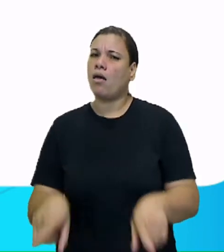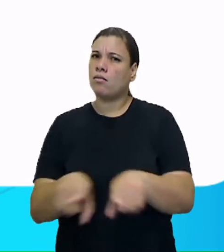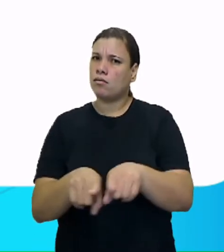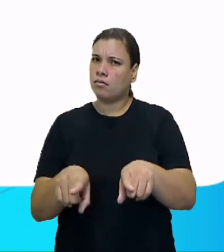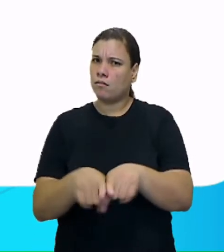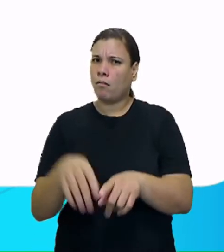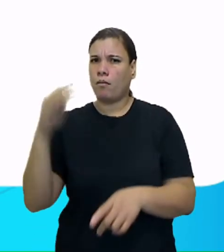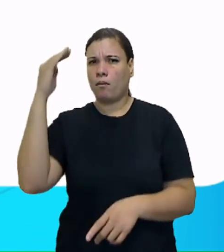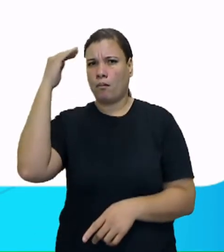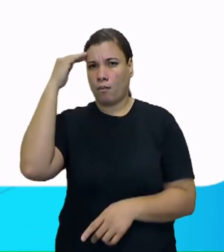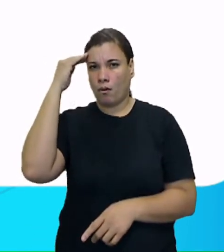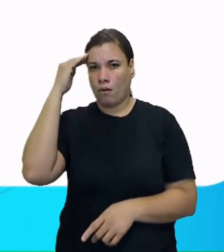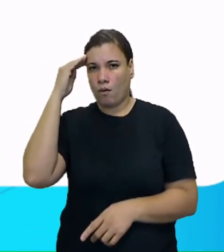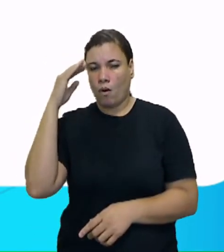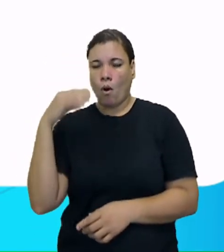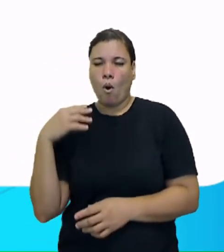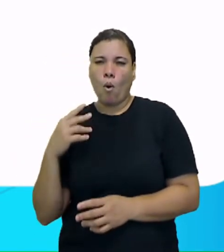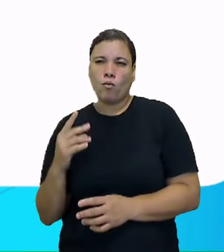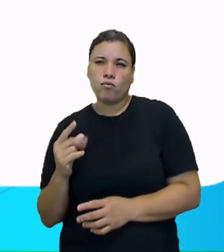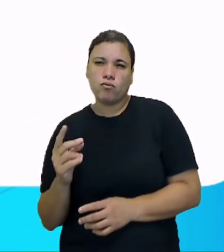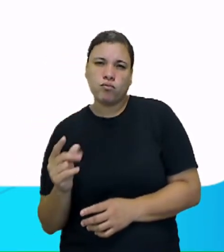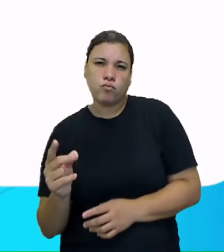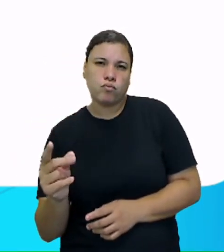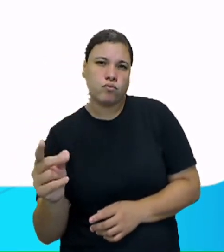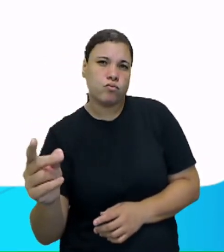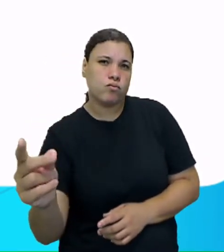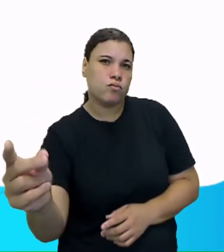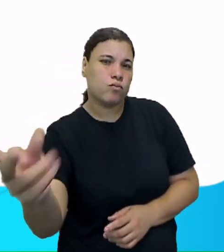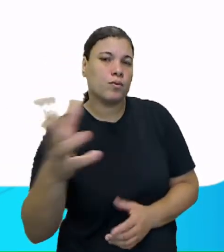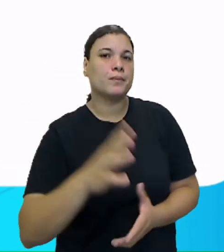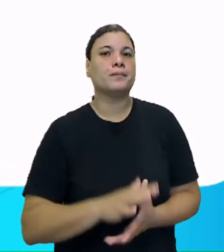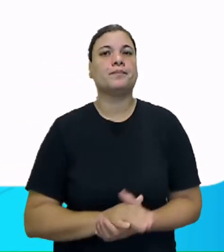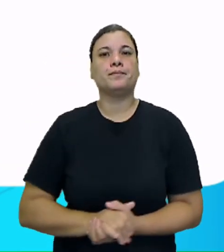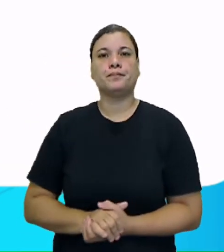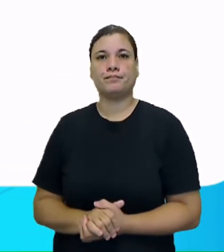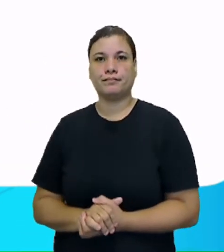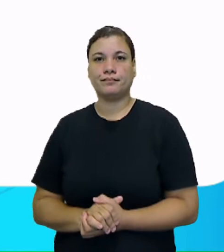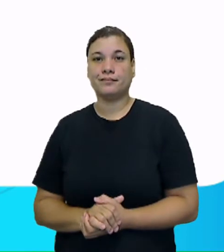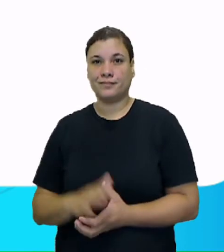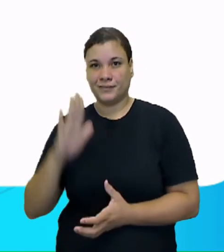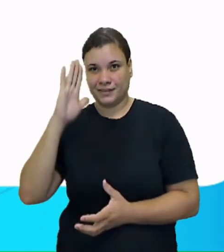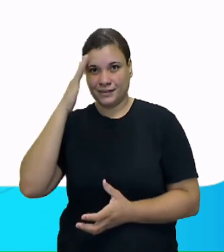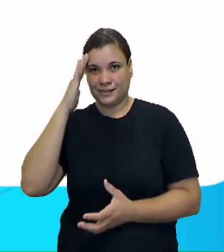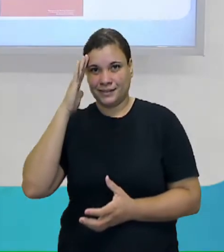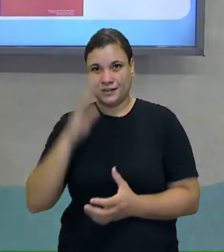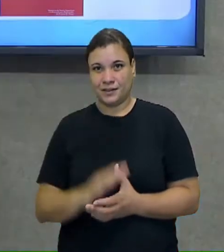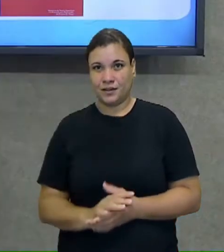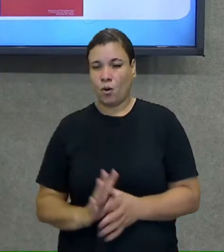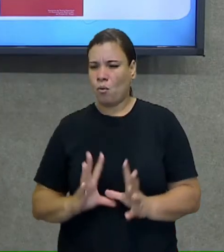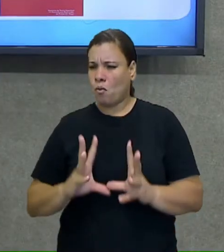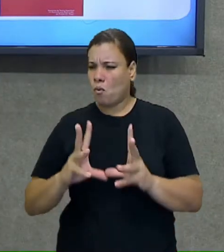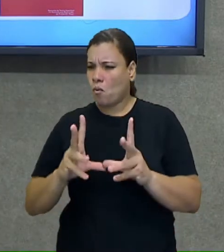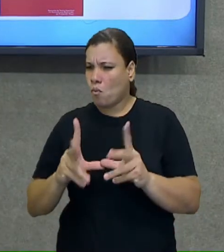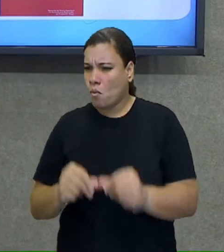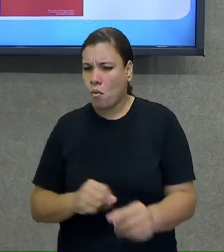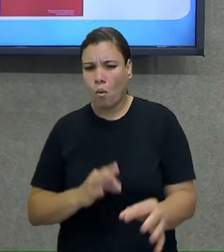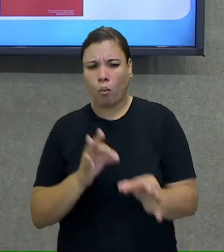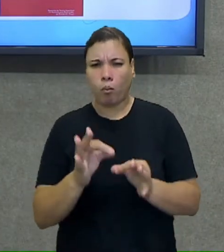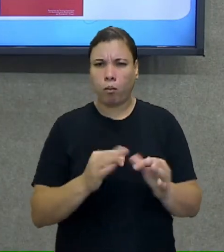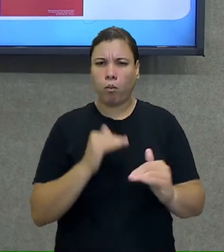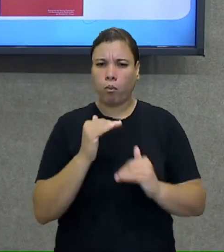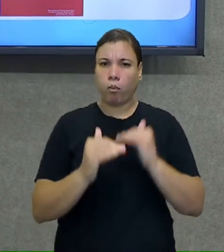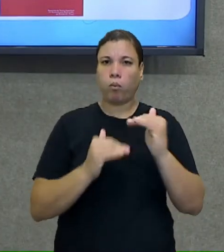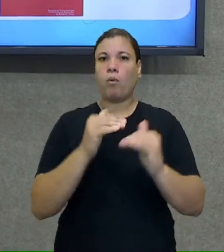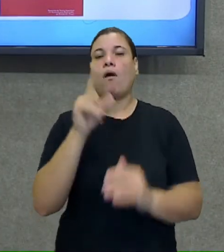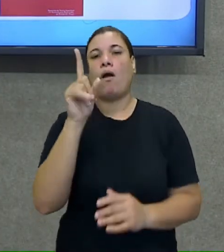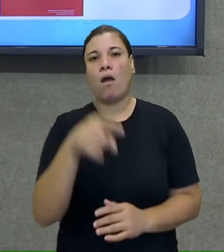duração. Todo este processo é a memória de trabalho. E quando chegamos a um conhecimento